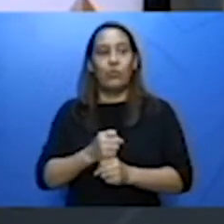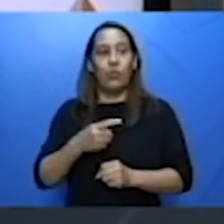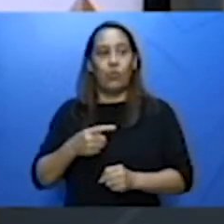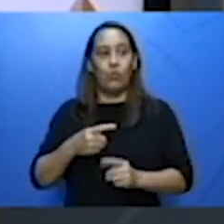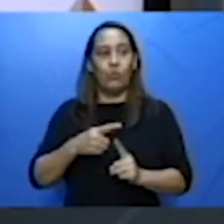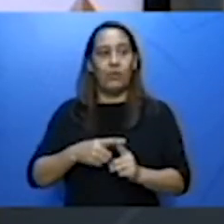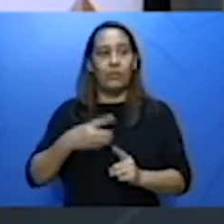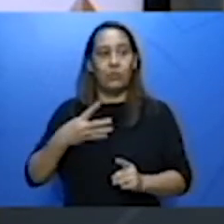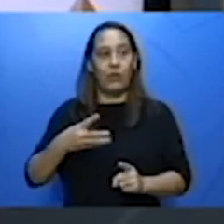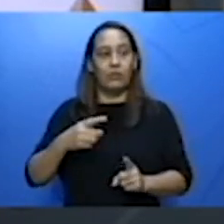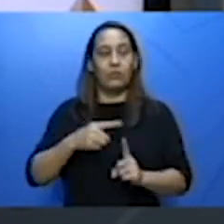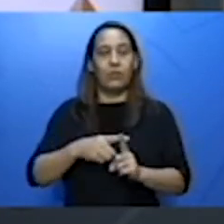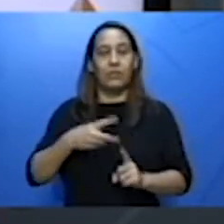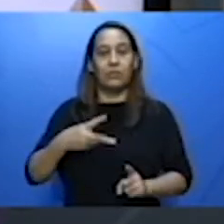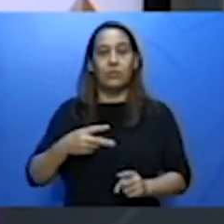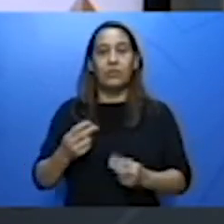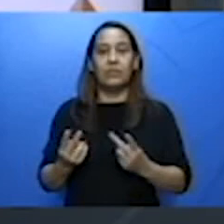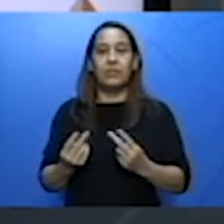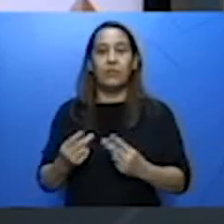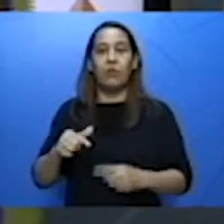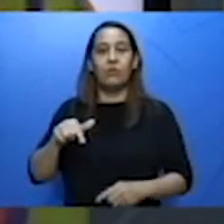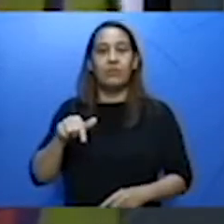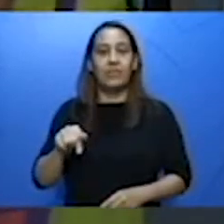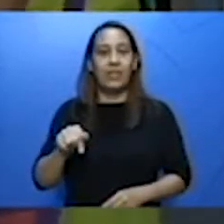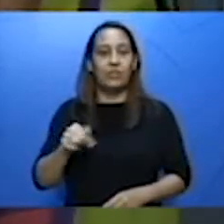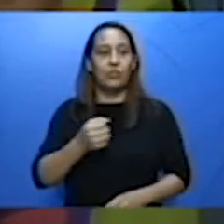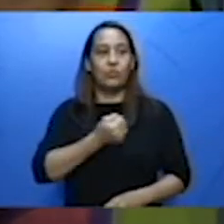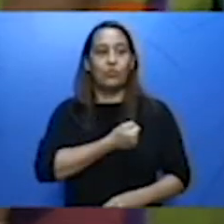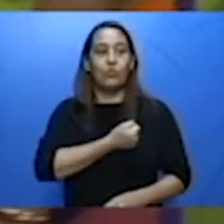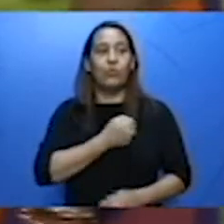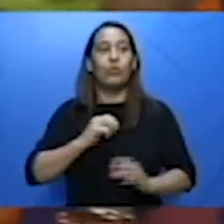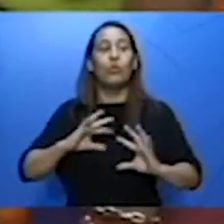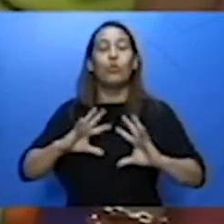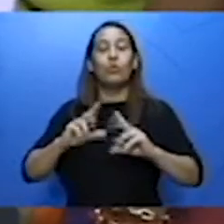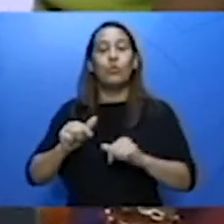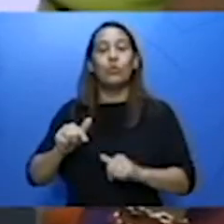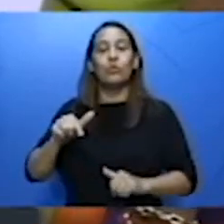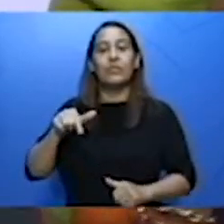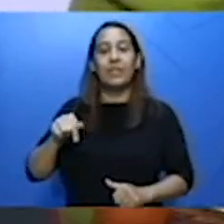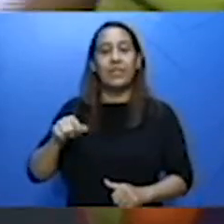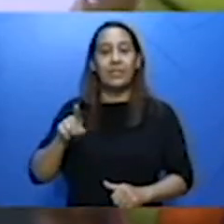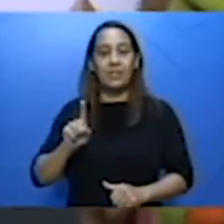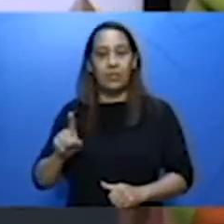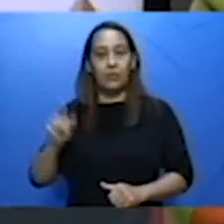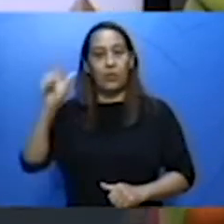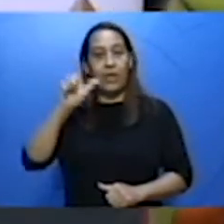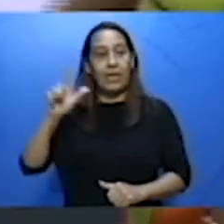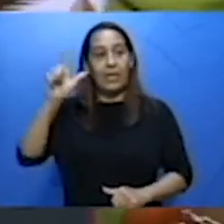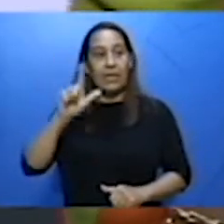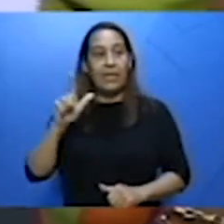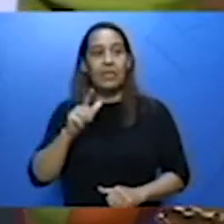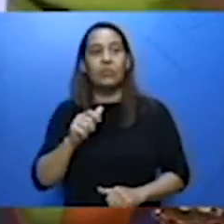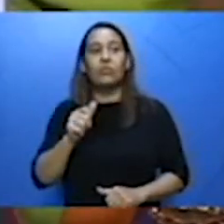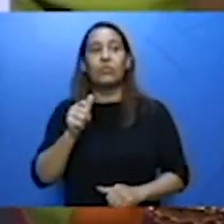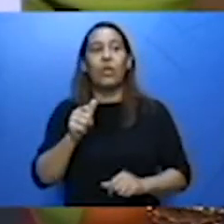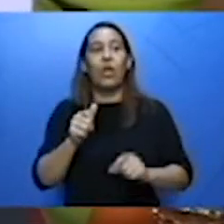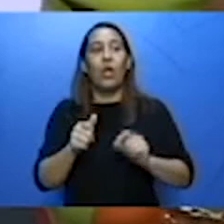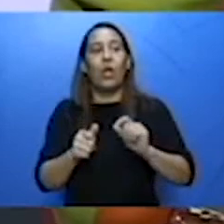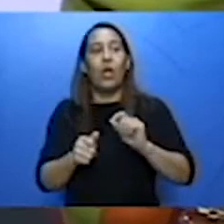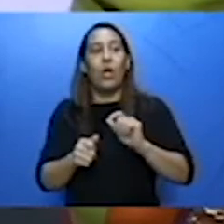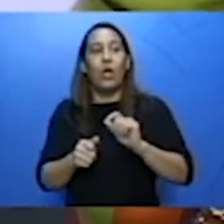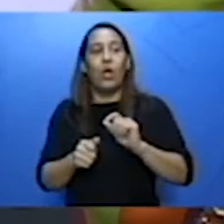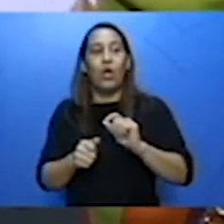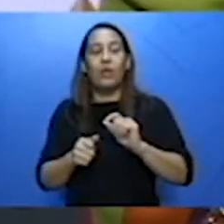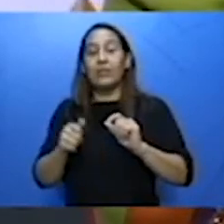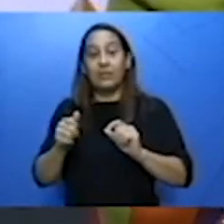5, 6, 7. 71. E a minha resposta? Quantos livros foram colocados ao todo?